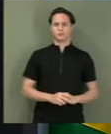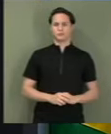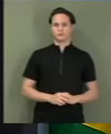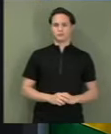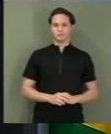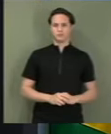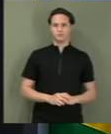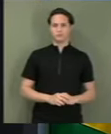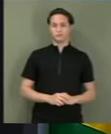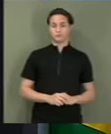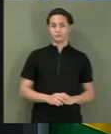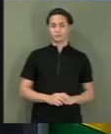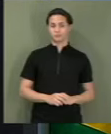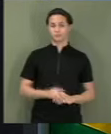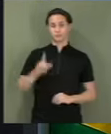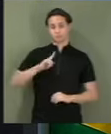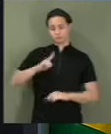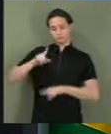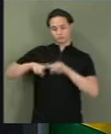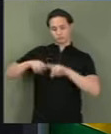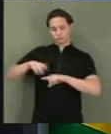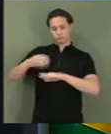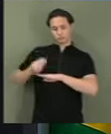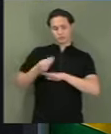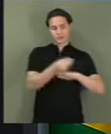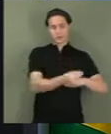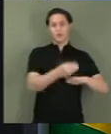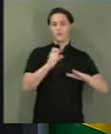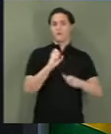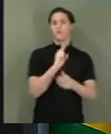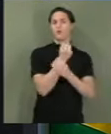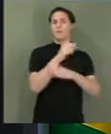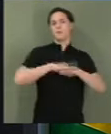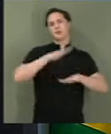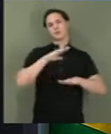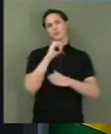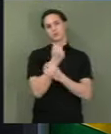com a entrega de equipamentos e serviços para o fortalecimento da Segurança Pública